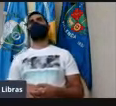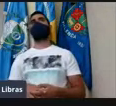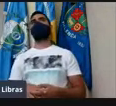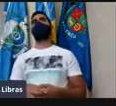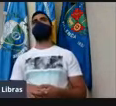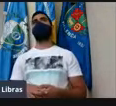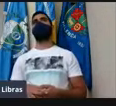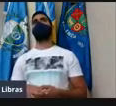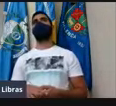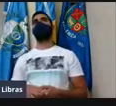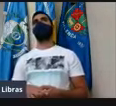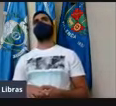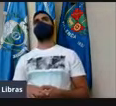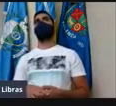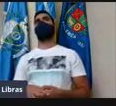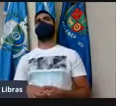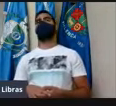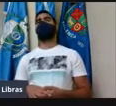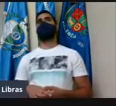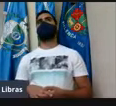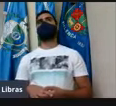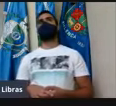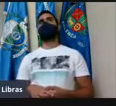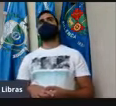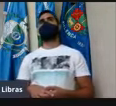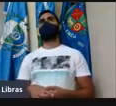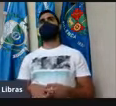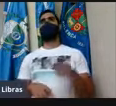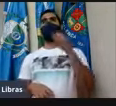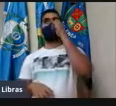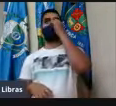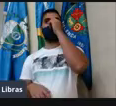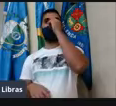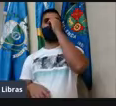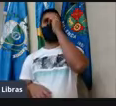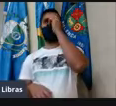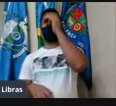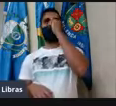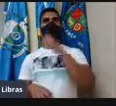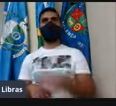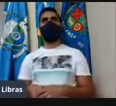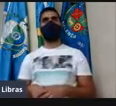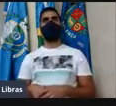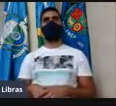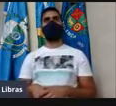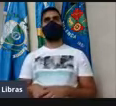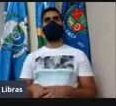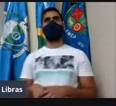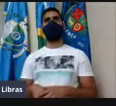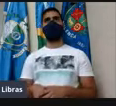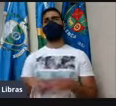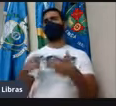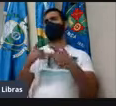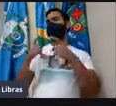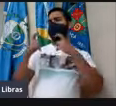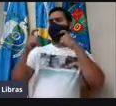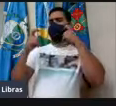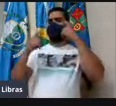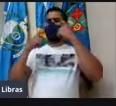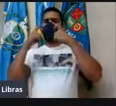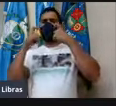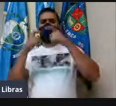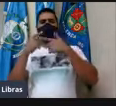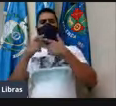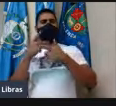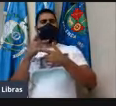Vereador, é assim, extremamente preocupante quando você pensa em humanização,